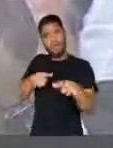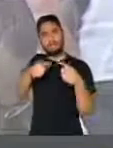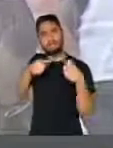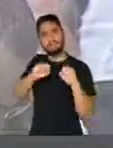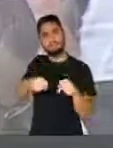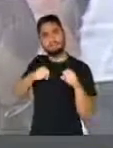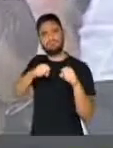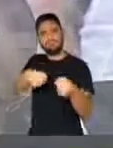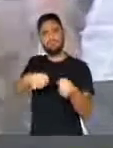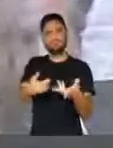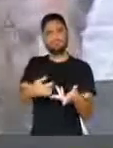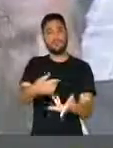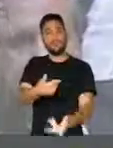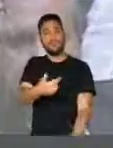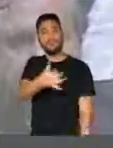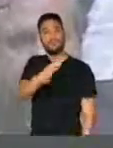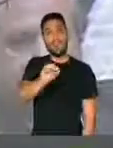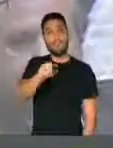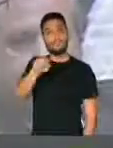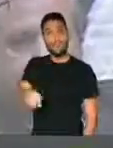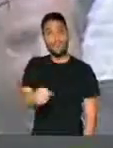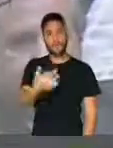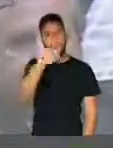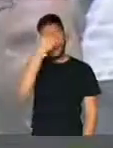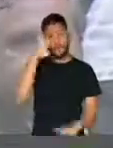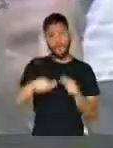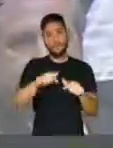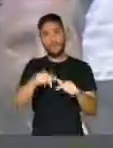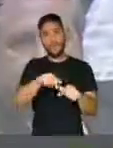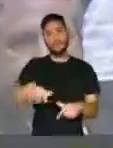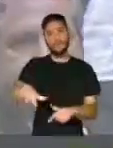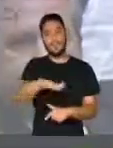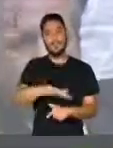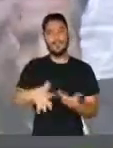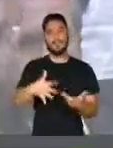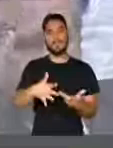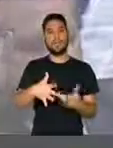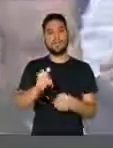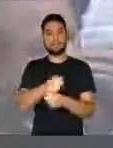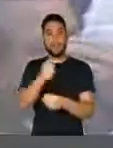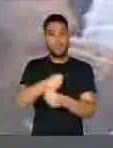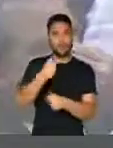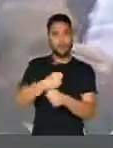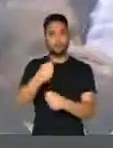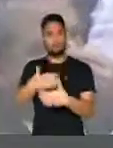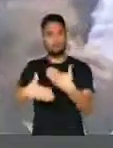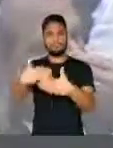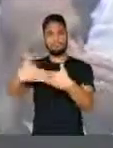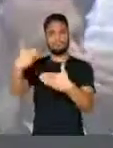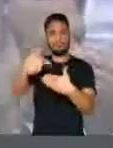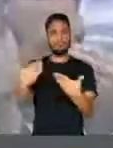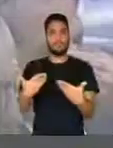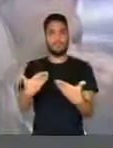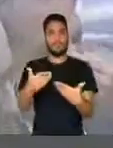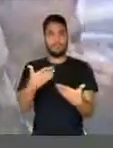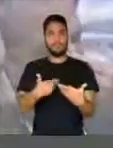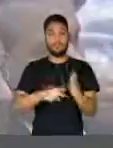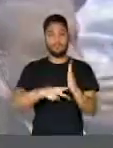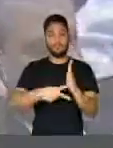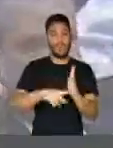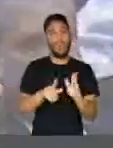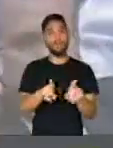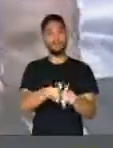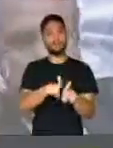10 mil trabalhadores da construção pesada, o sindicato que eu estou diretor, que os trabalhadores, num processo de negociação,